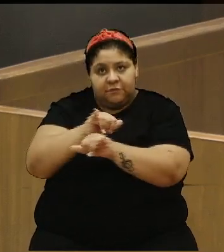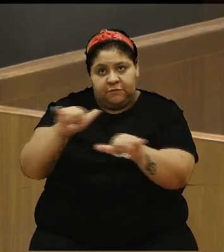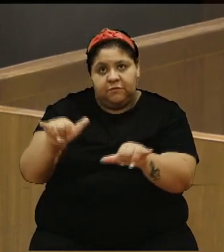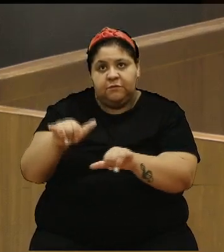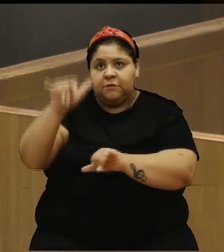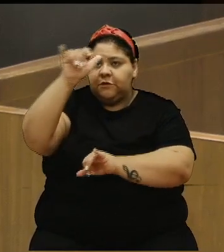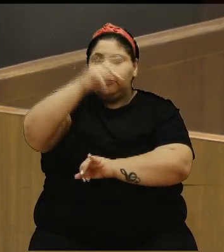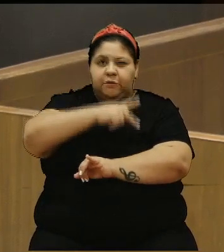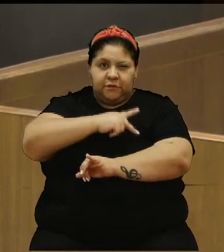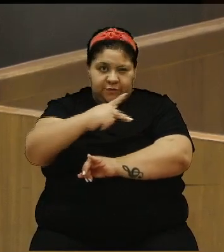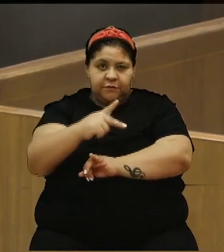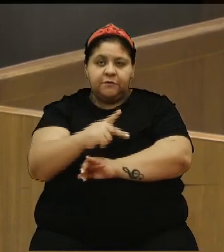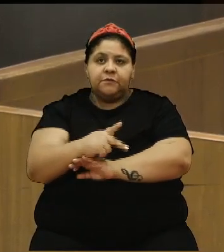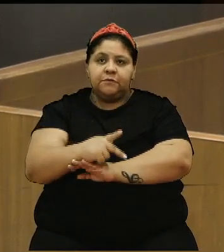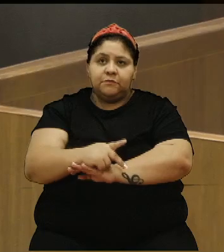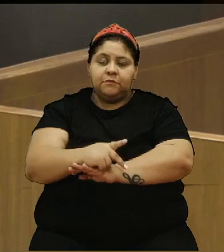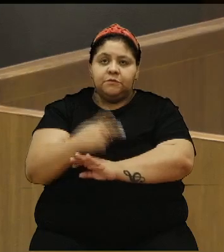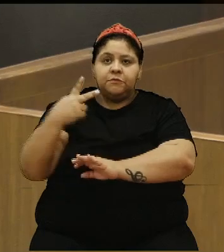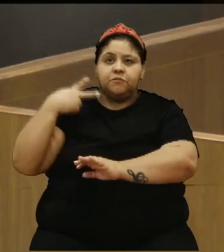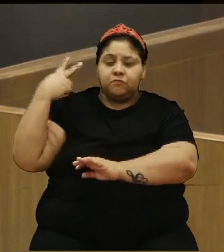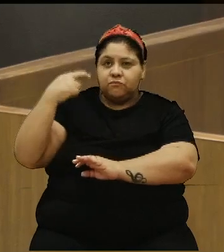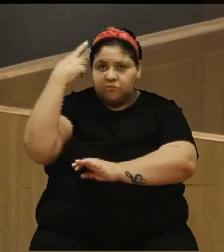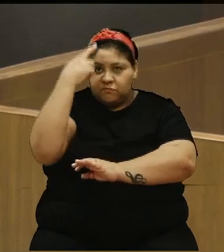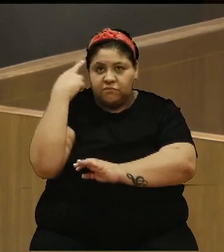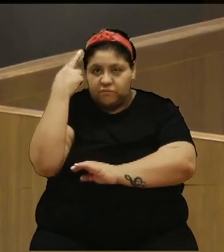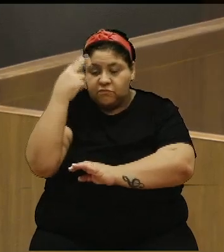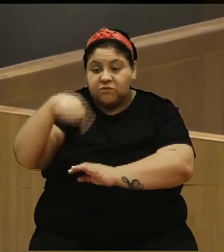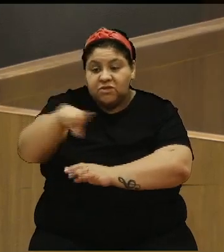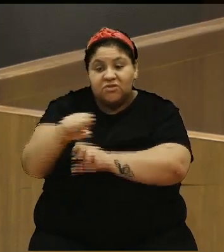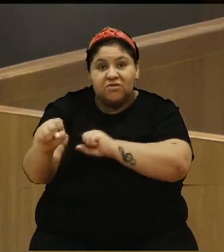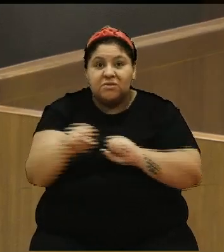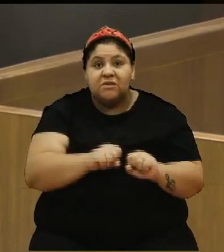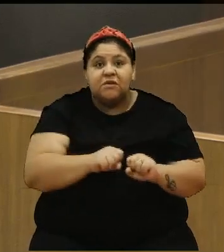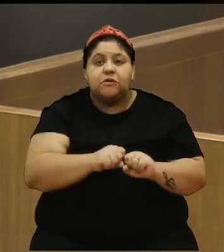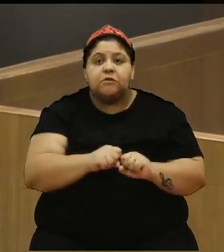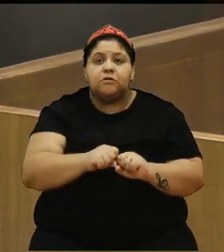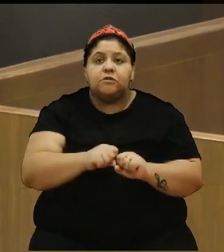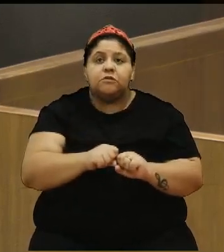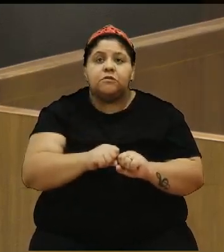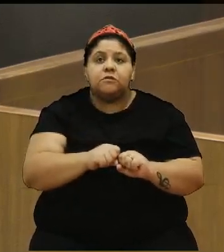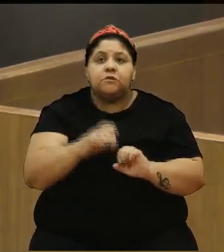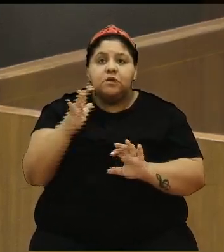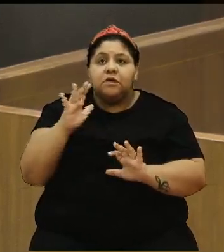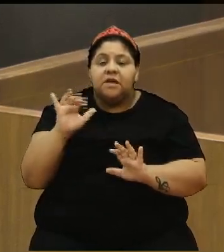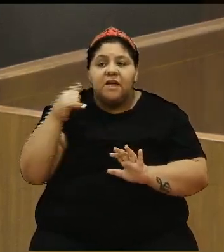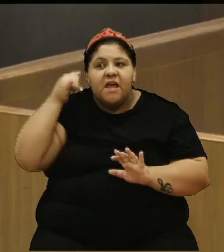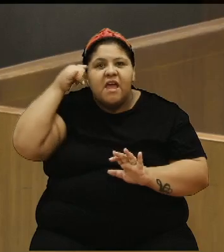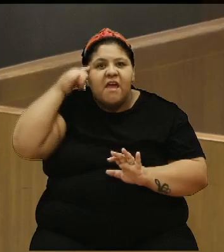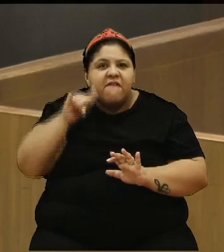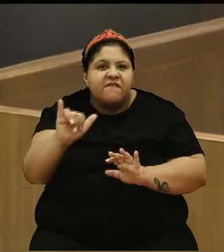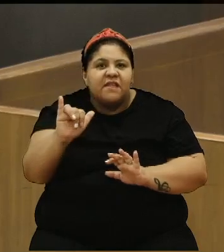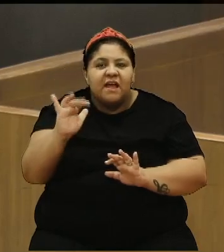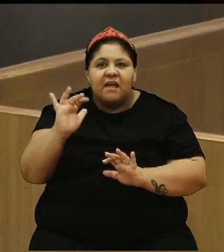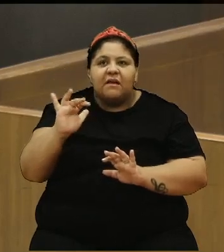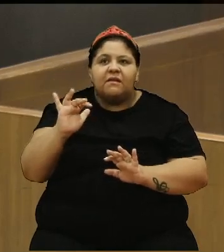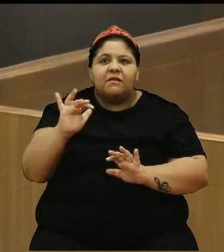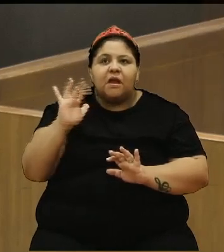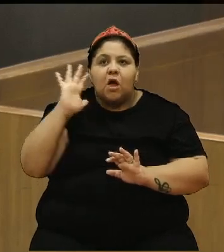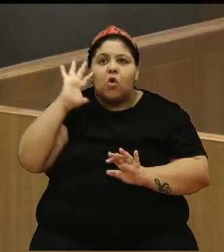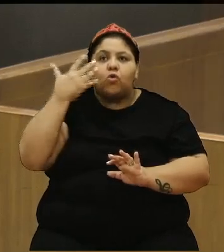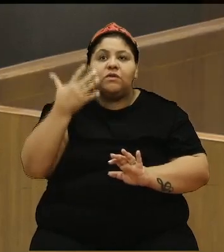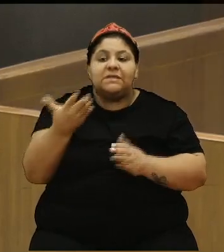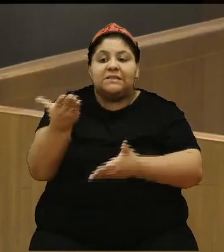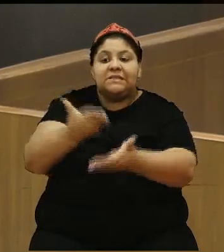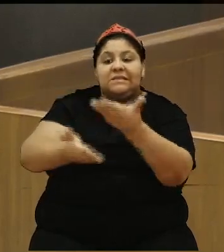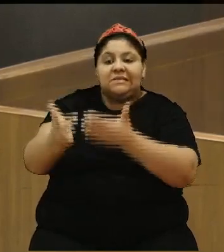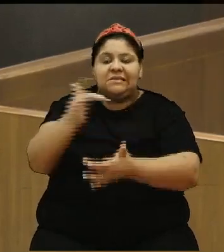nosso presidente, inclusive, vereador Rafael Bueno, é para que a gente possa suscitar que aconteçam mutirões de saúde na nossa cidade. É para que a gente